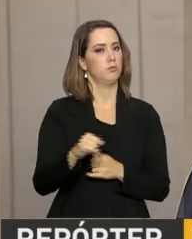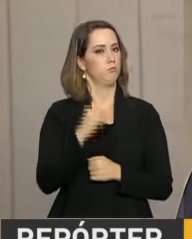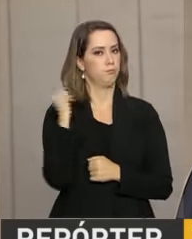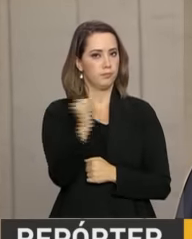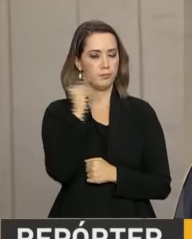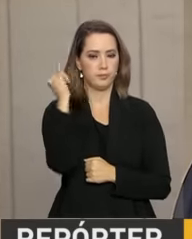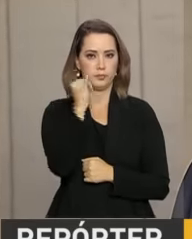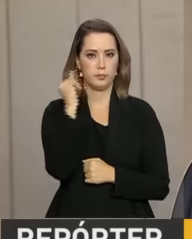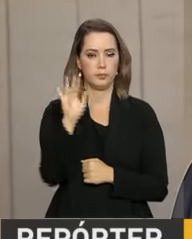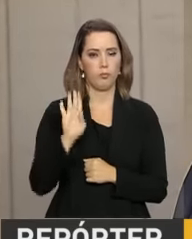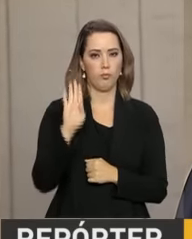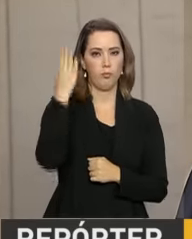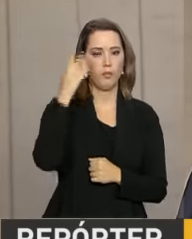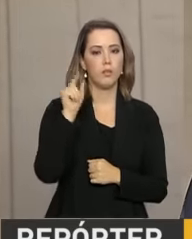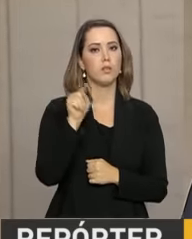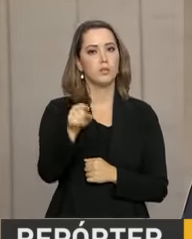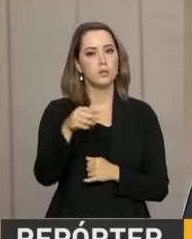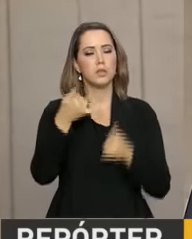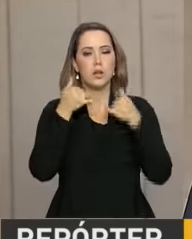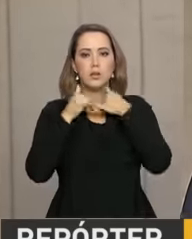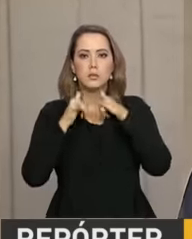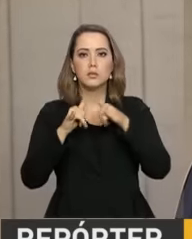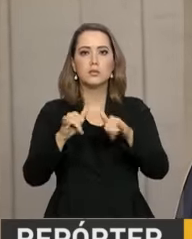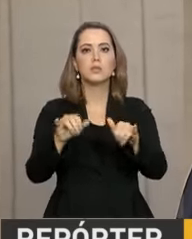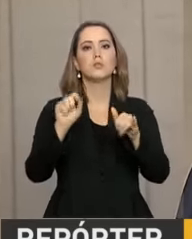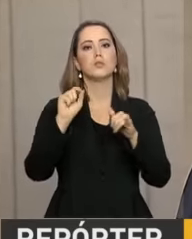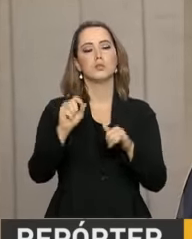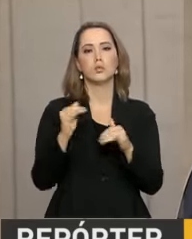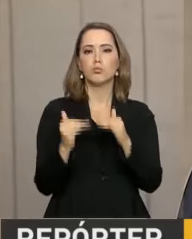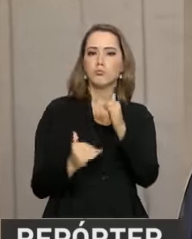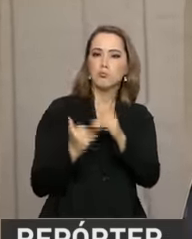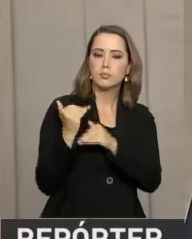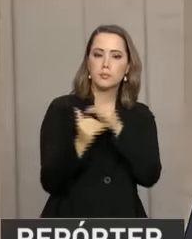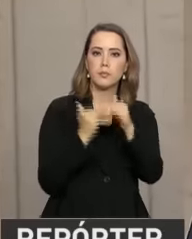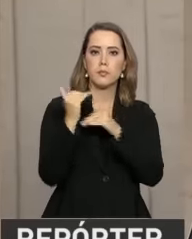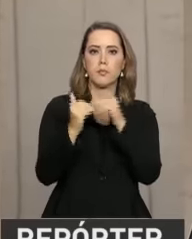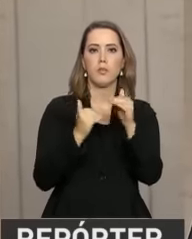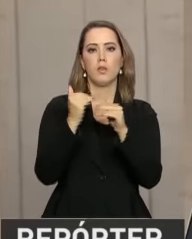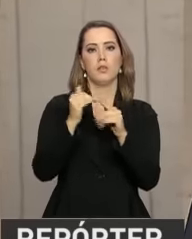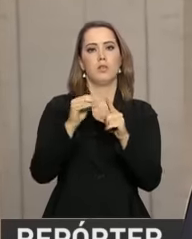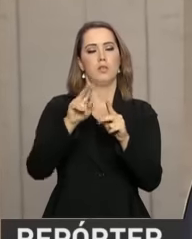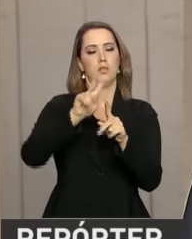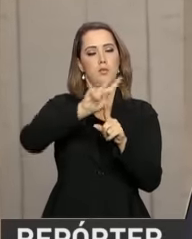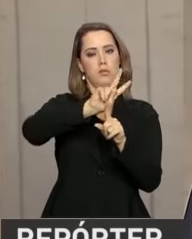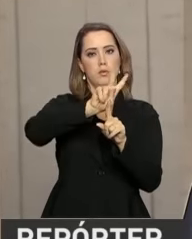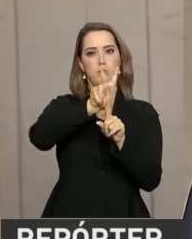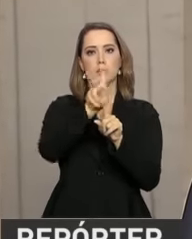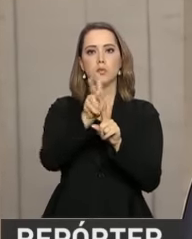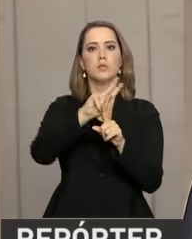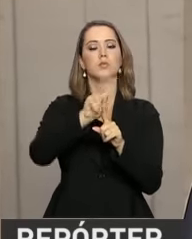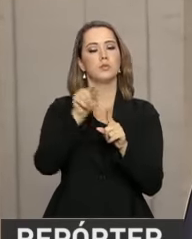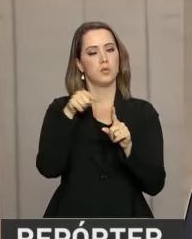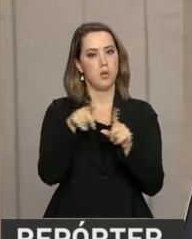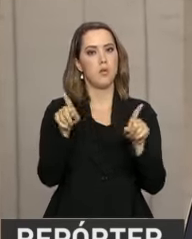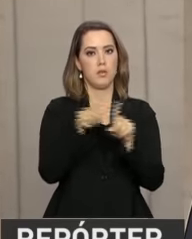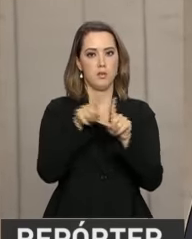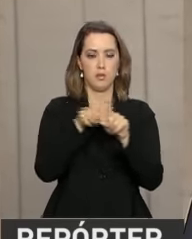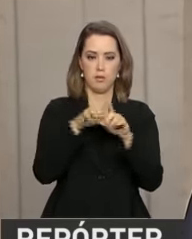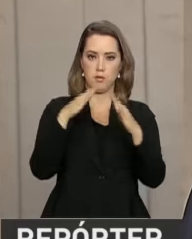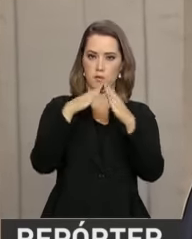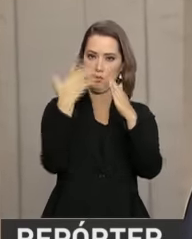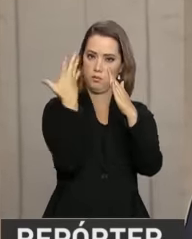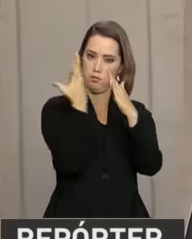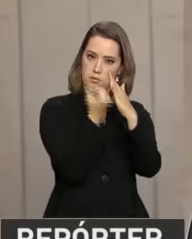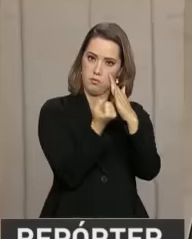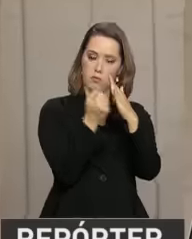o aproveitamento hidroelétrico intensificar geração eólica a geração solar centralizada e a